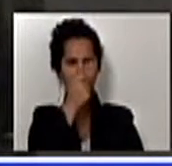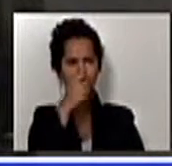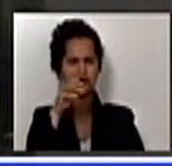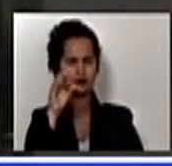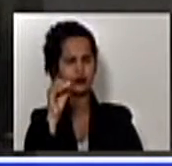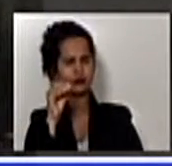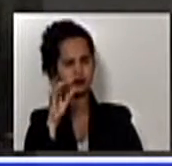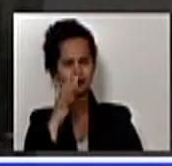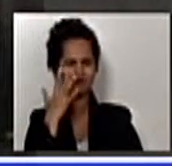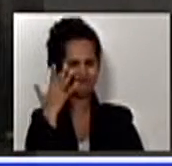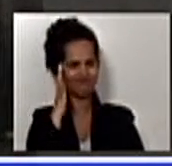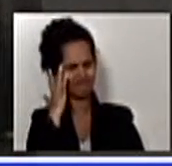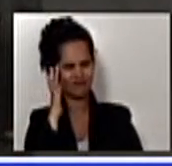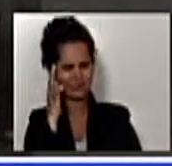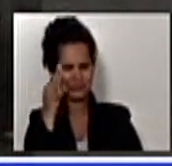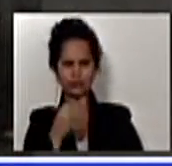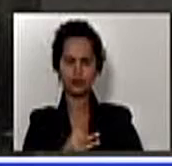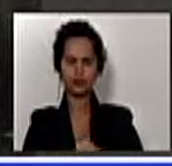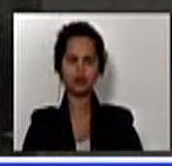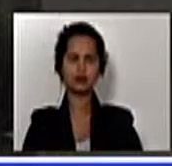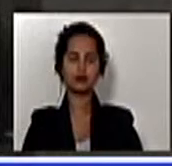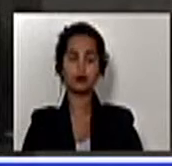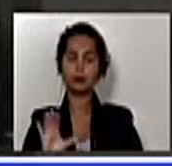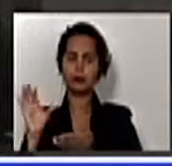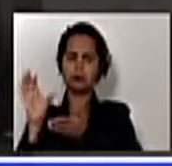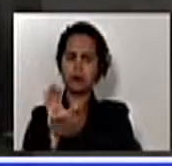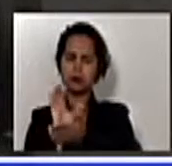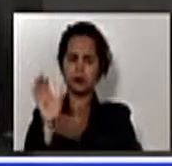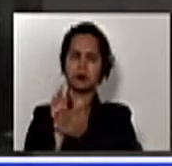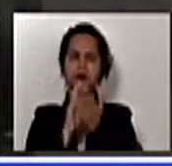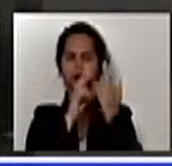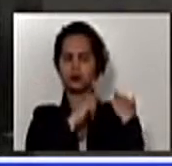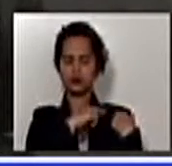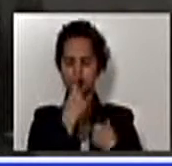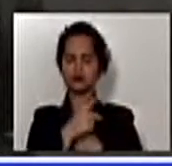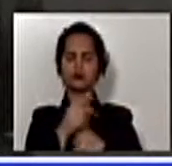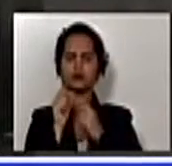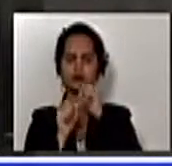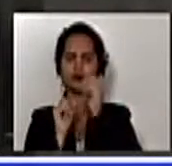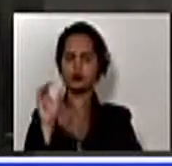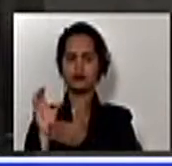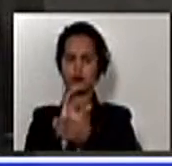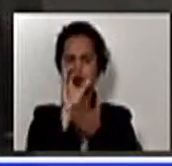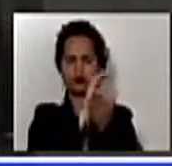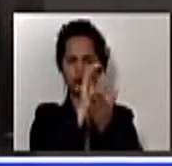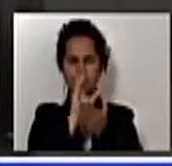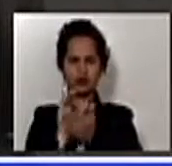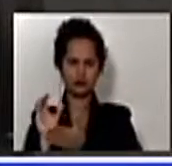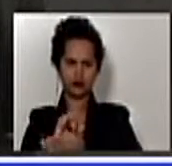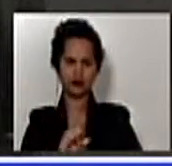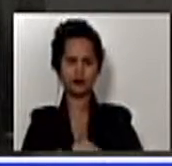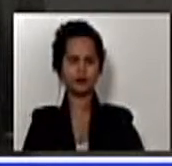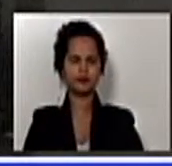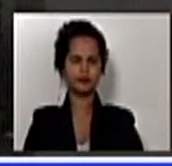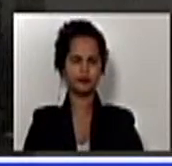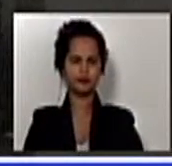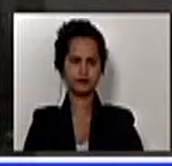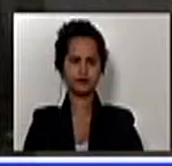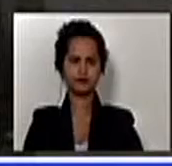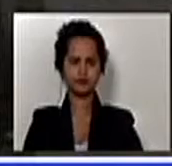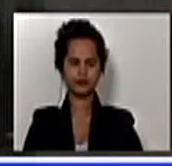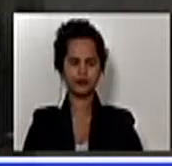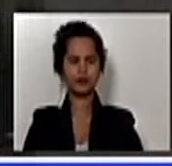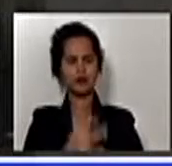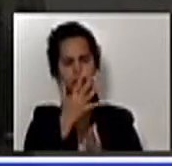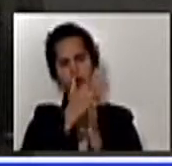finalidade de alavancar recursos para Alagoas, seja pela operação de securitizações de recebíveis, né, ou de